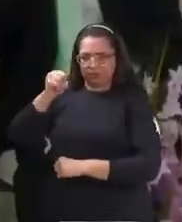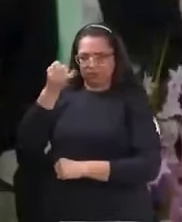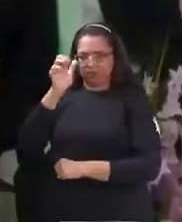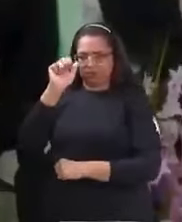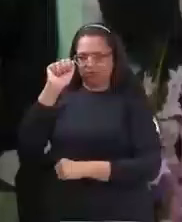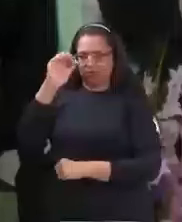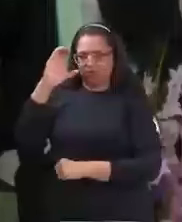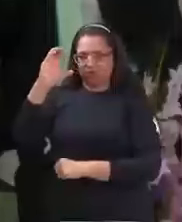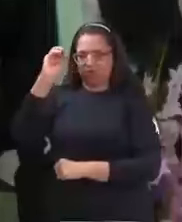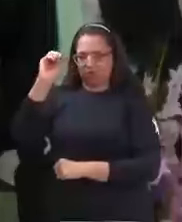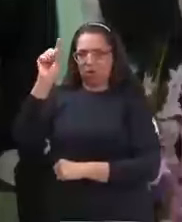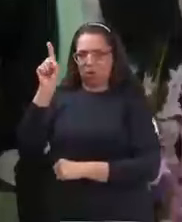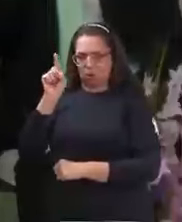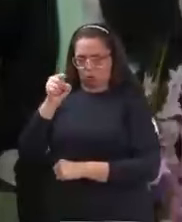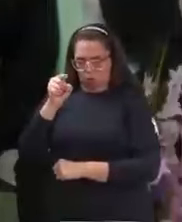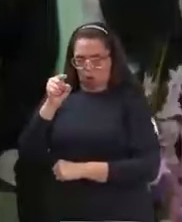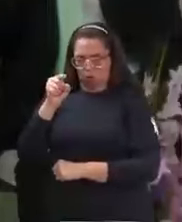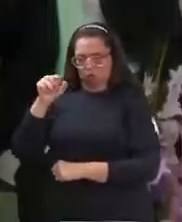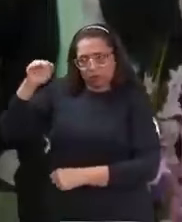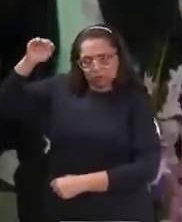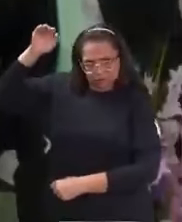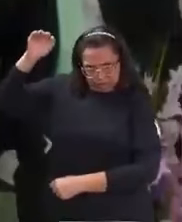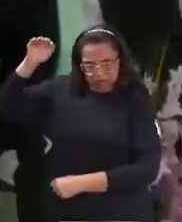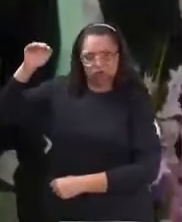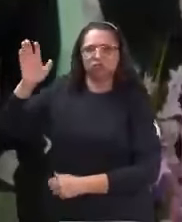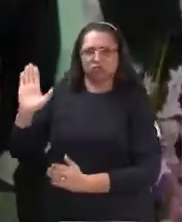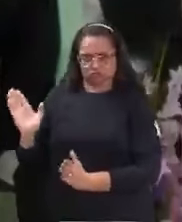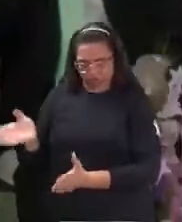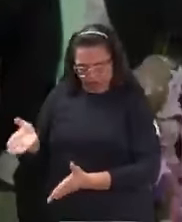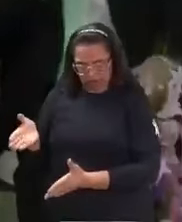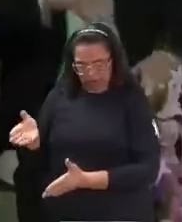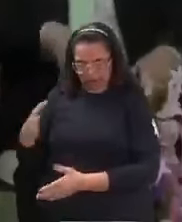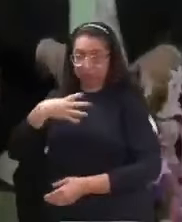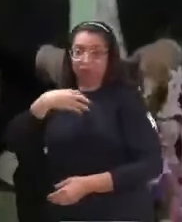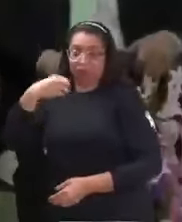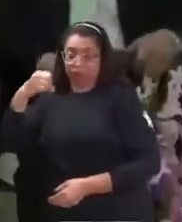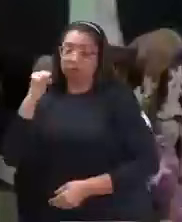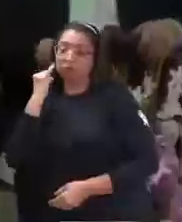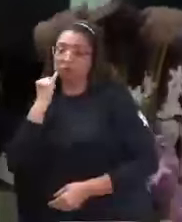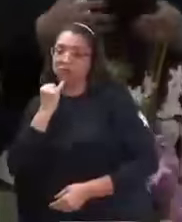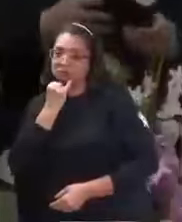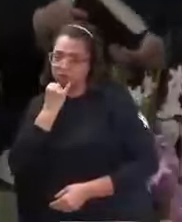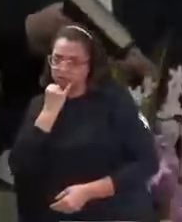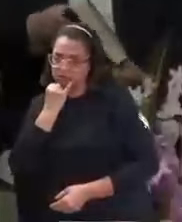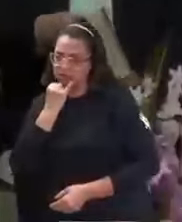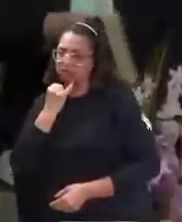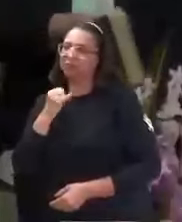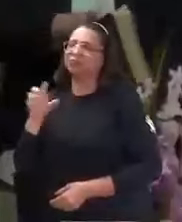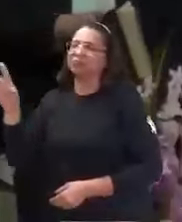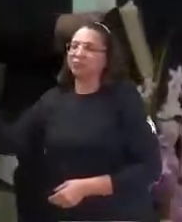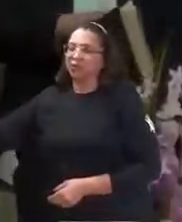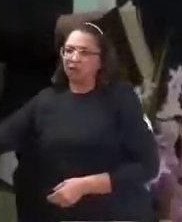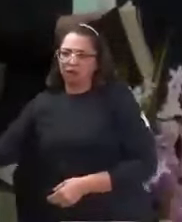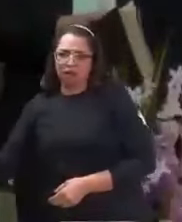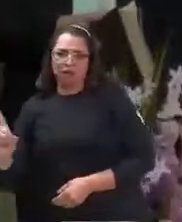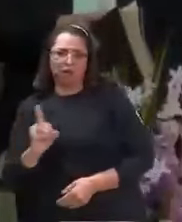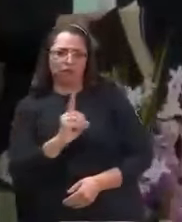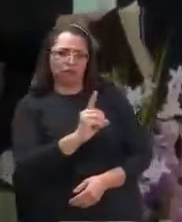fome você que quando eles queriam sobreviver a mulher entrava como